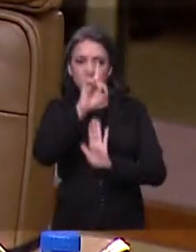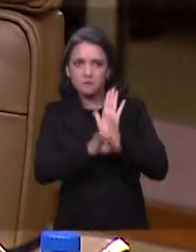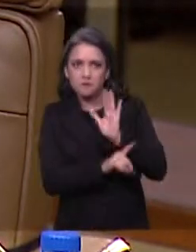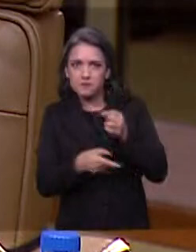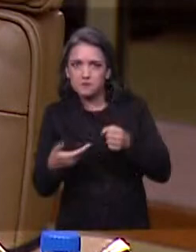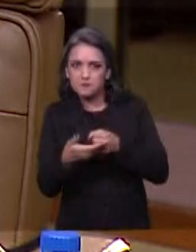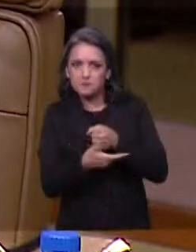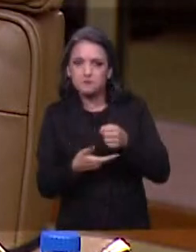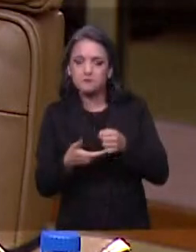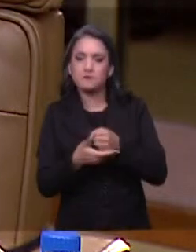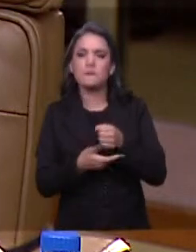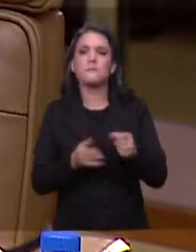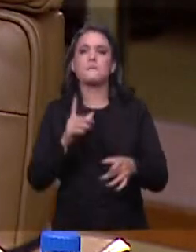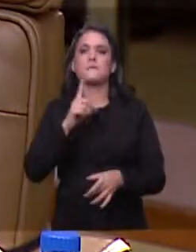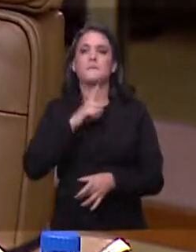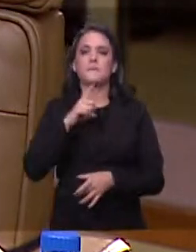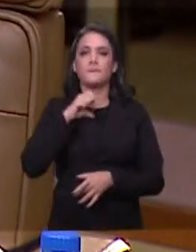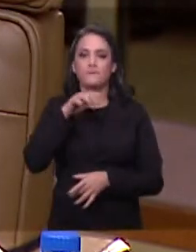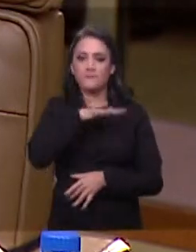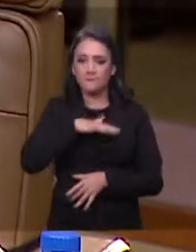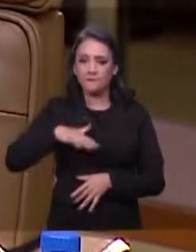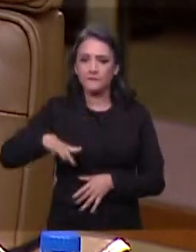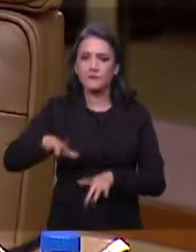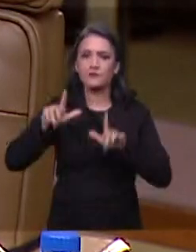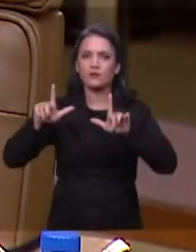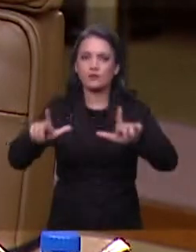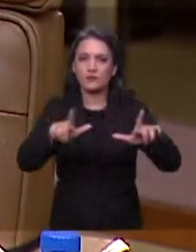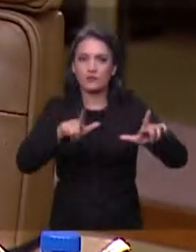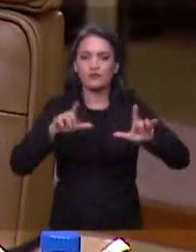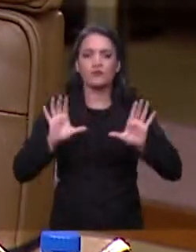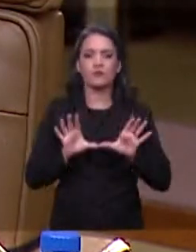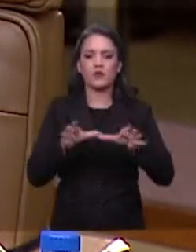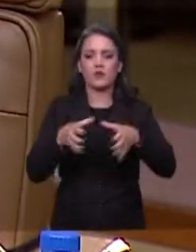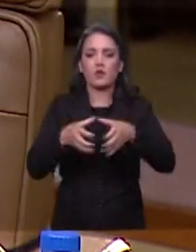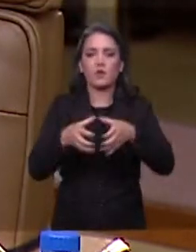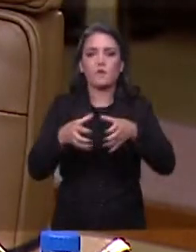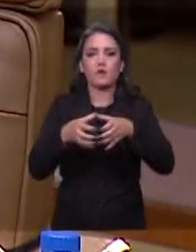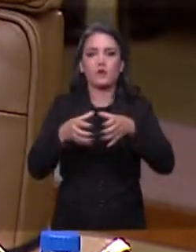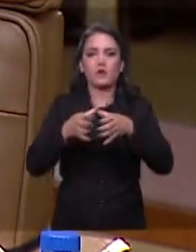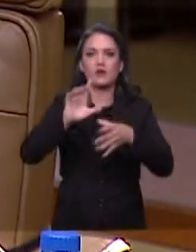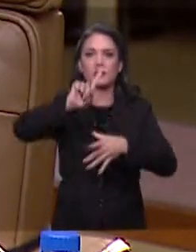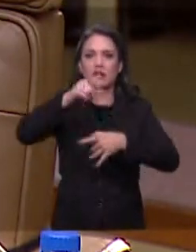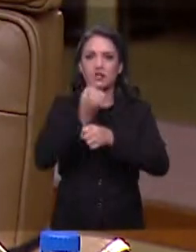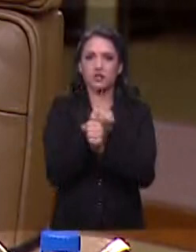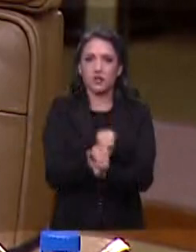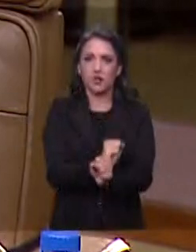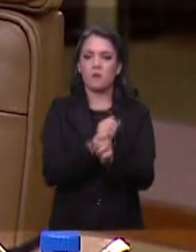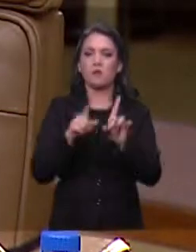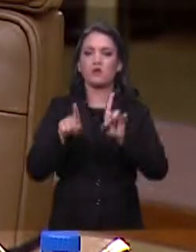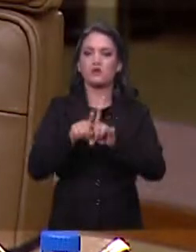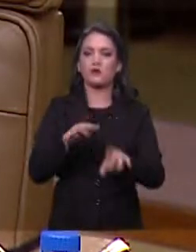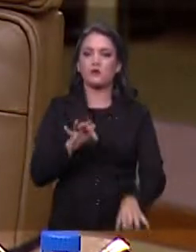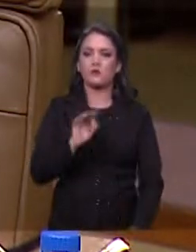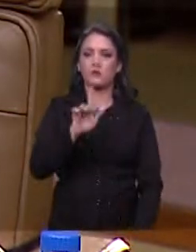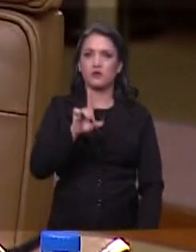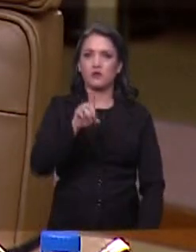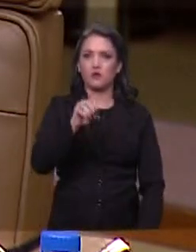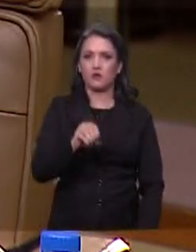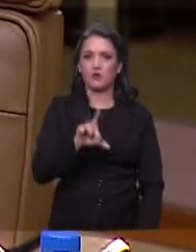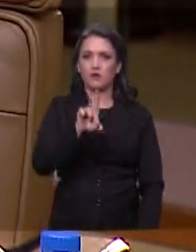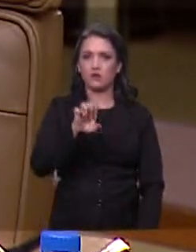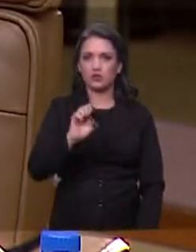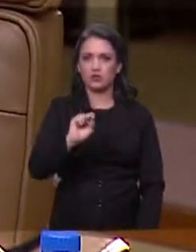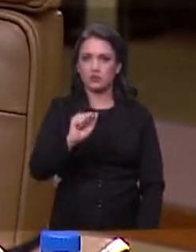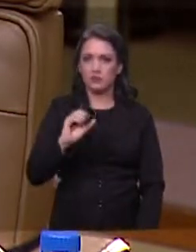este derivado dos espaços territoriais das comunidades quilombolas de Fundo de Passo e Fecho